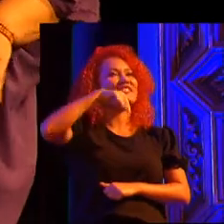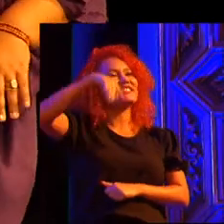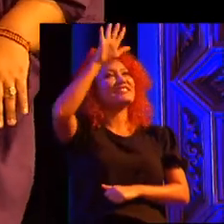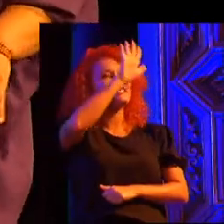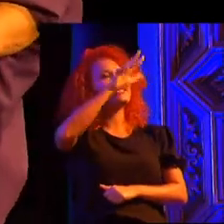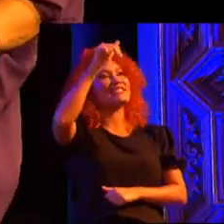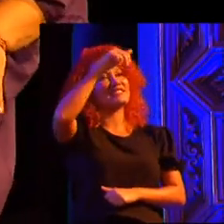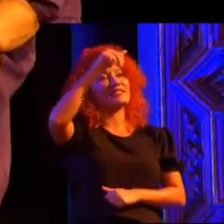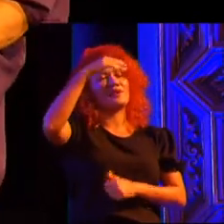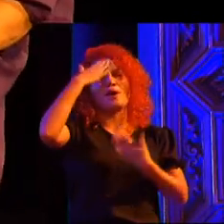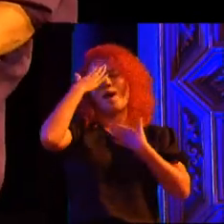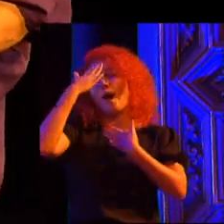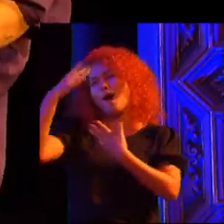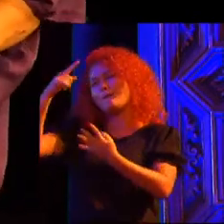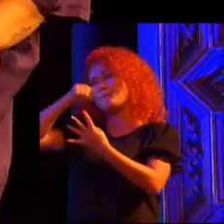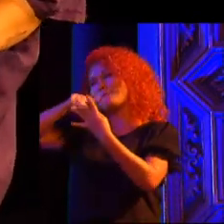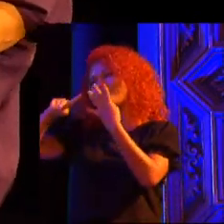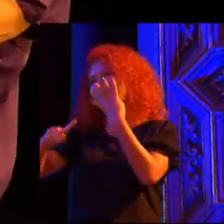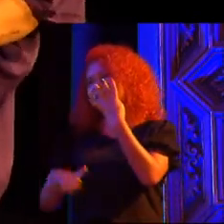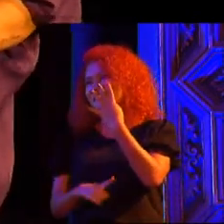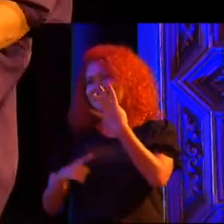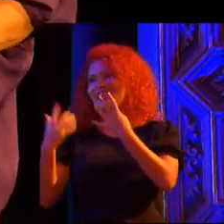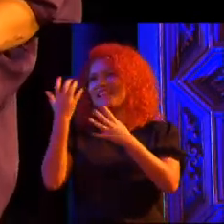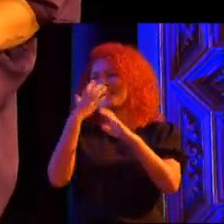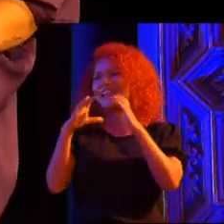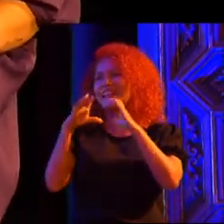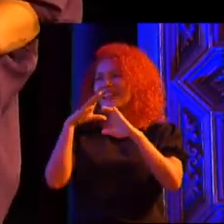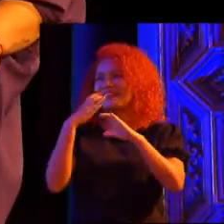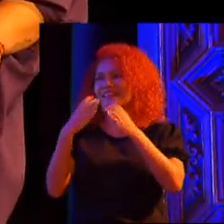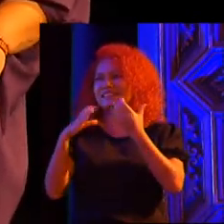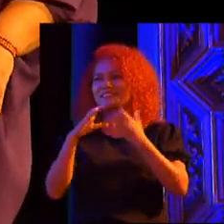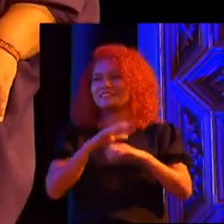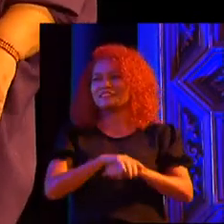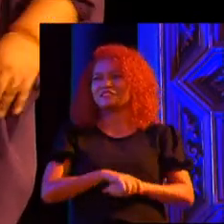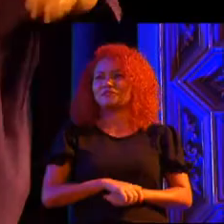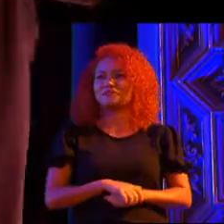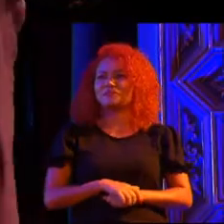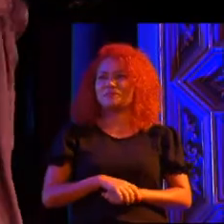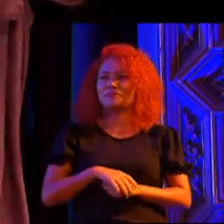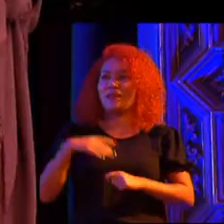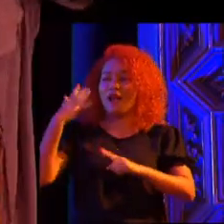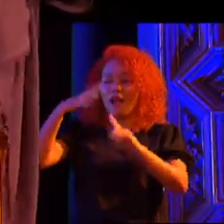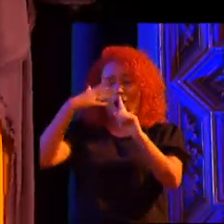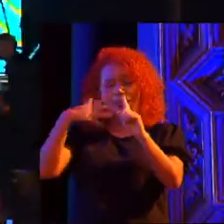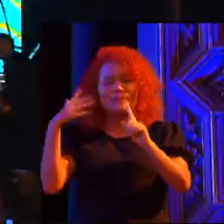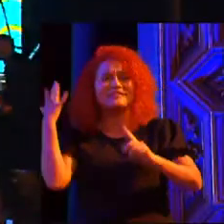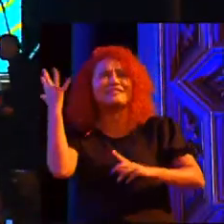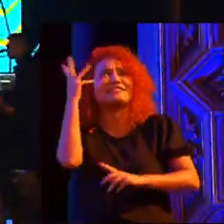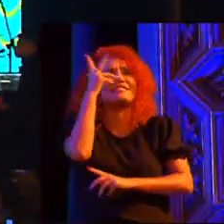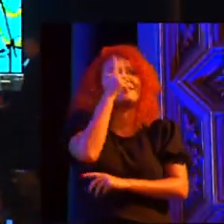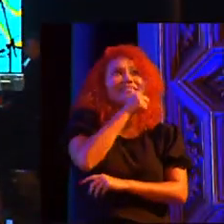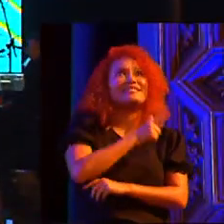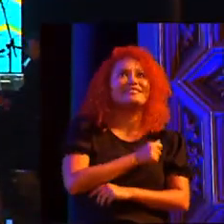Obrigada, Ila, Valéria, Paiva, Naime, Manuel Cordeiro e Felipe Cordeiro. Uma homenagem linda!